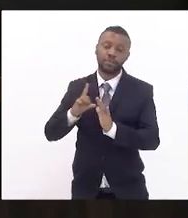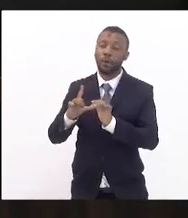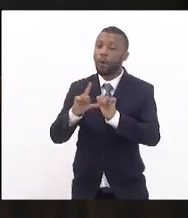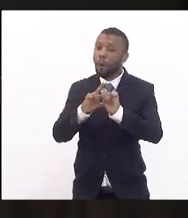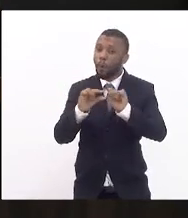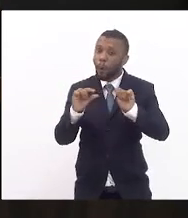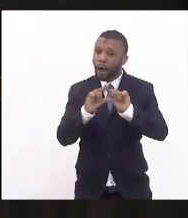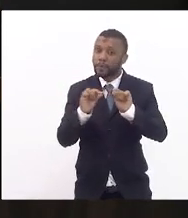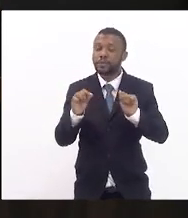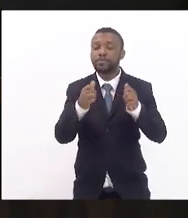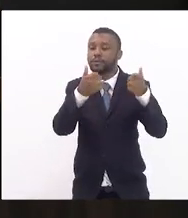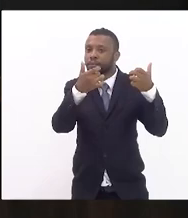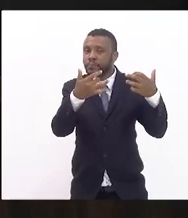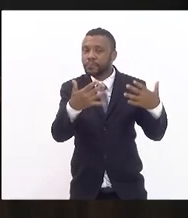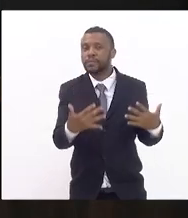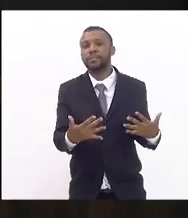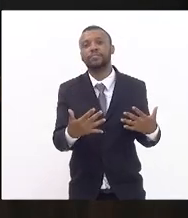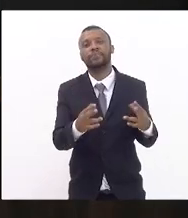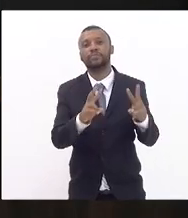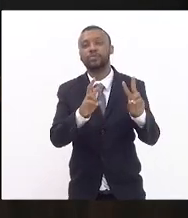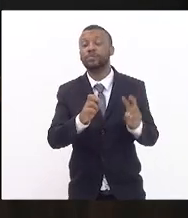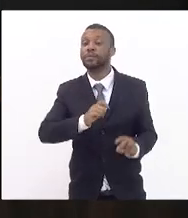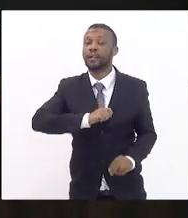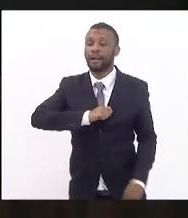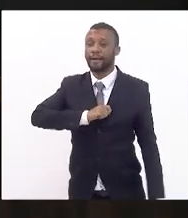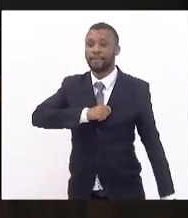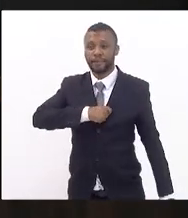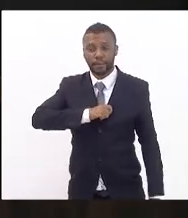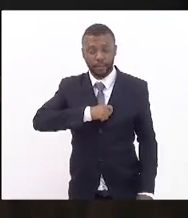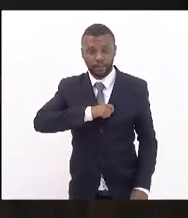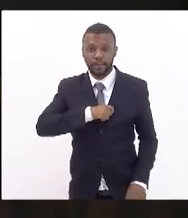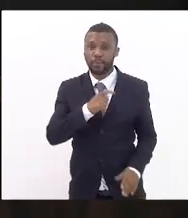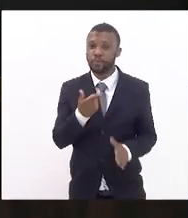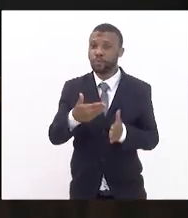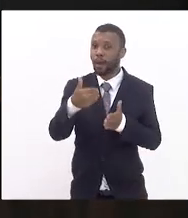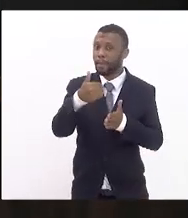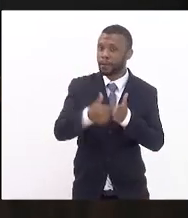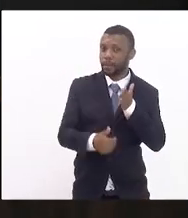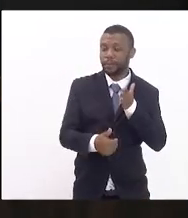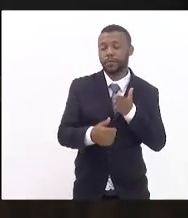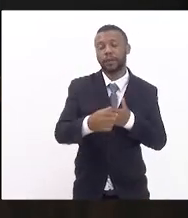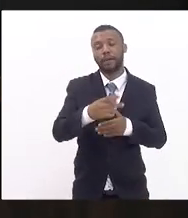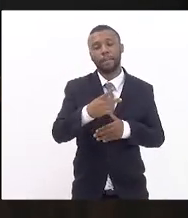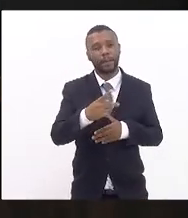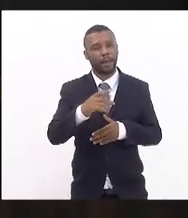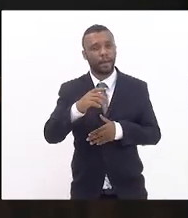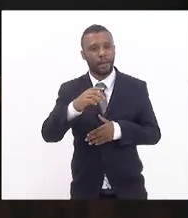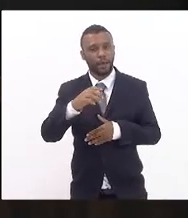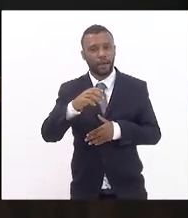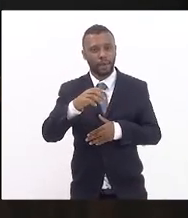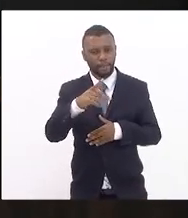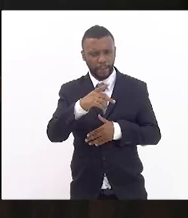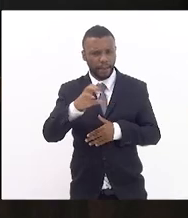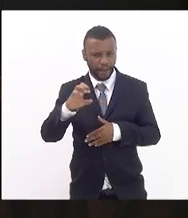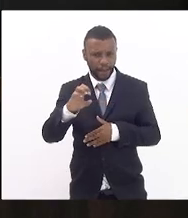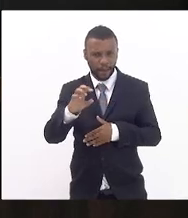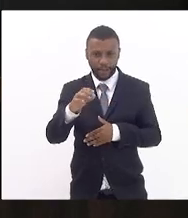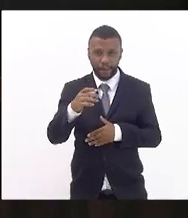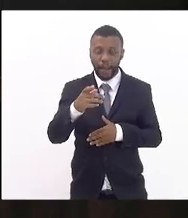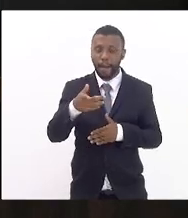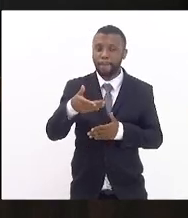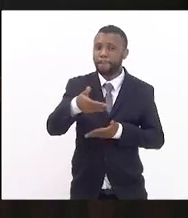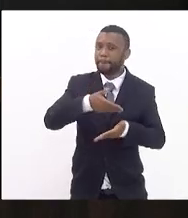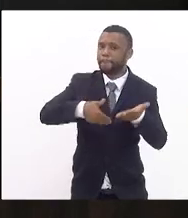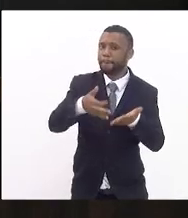dizia da fiscalização dos abatimentos da participação especial. Então, uma coisa que a gente nunca